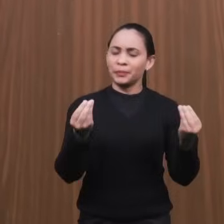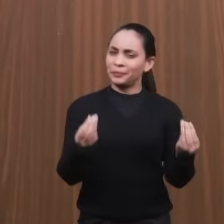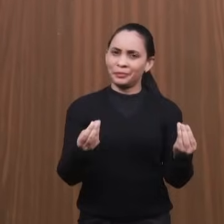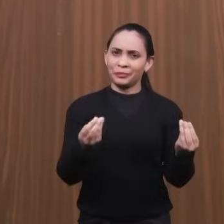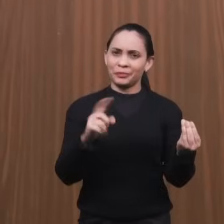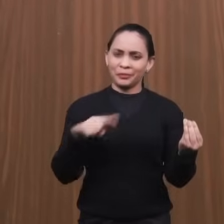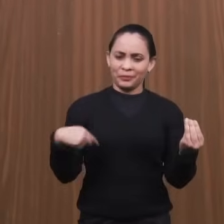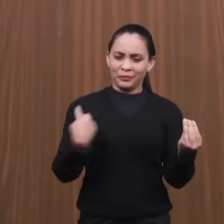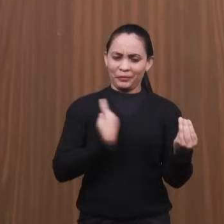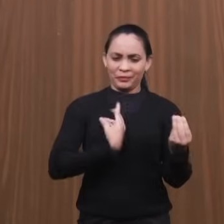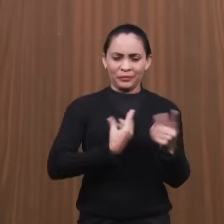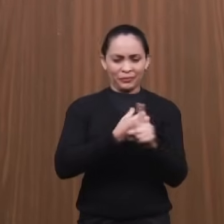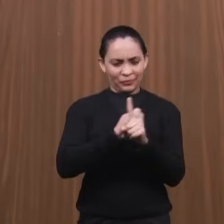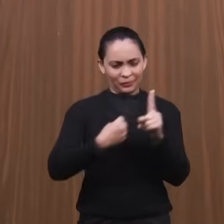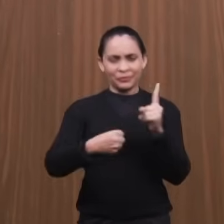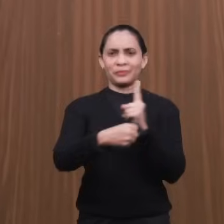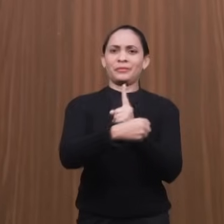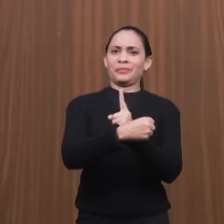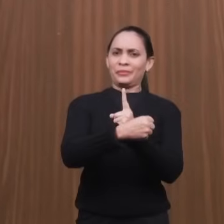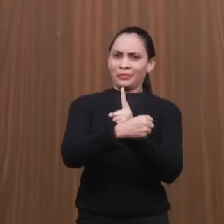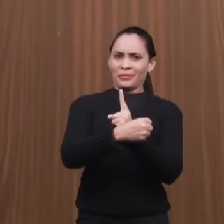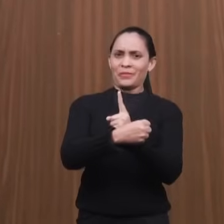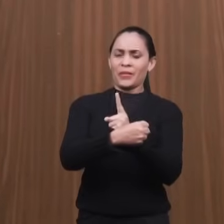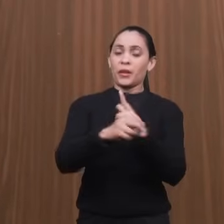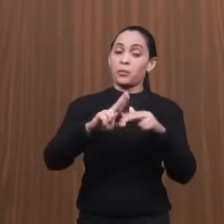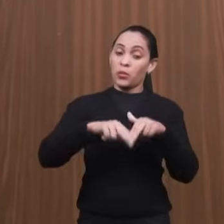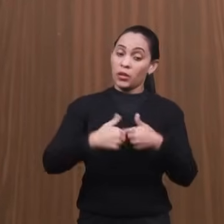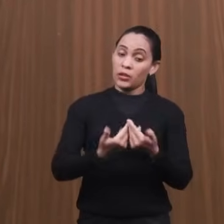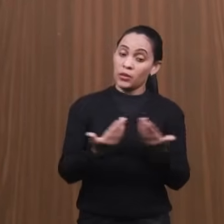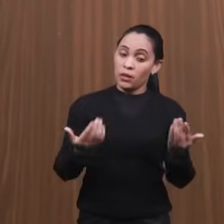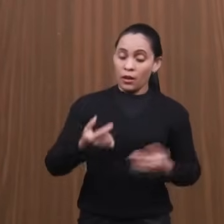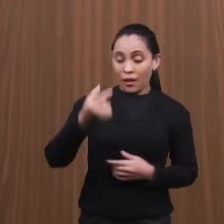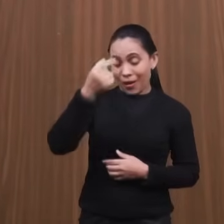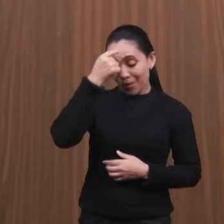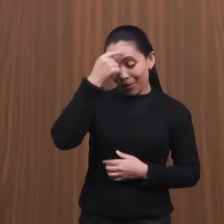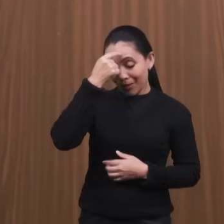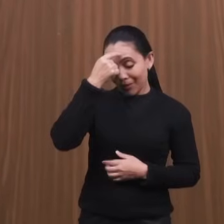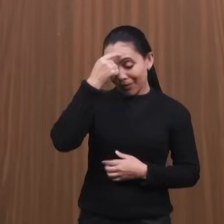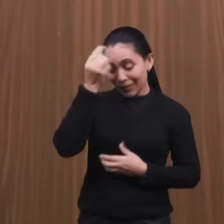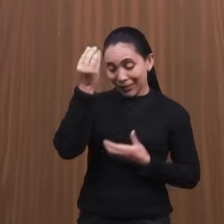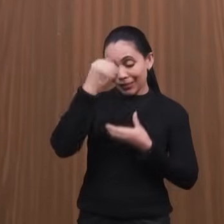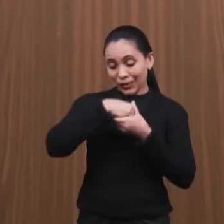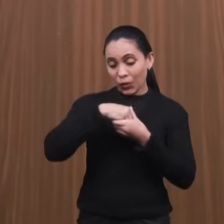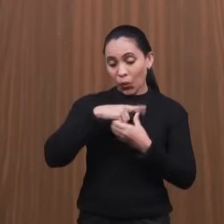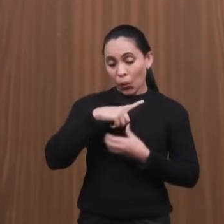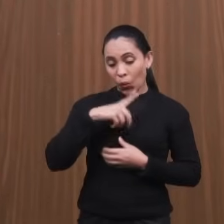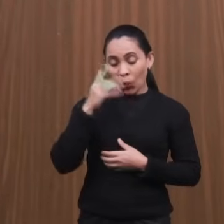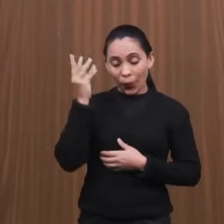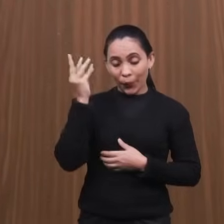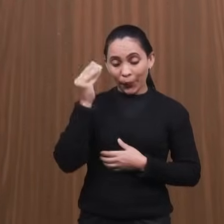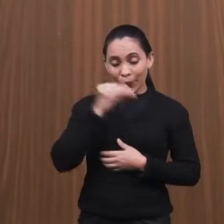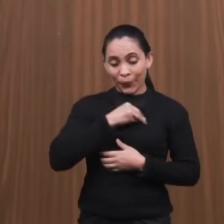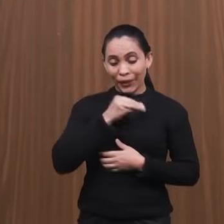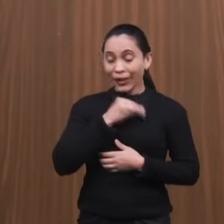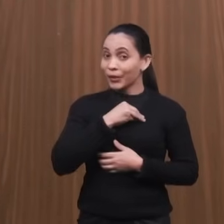nossa sociedade. E com isso entra a mente do pecado. Quando falamos